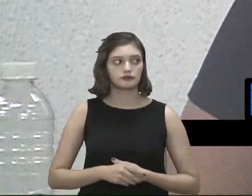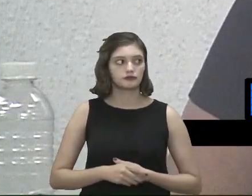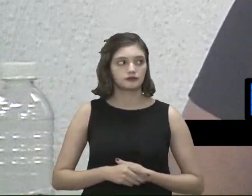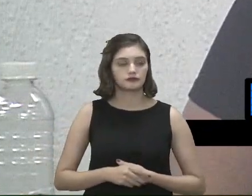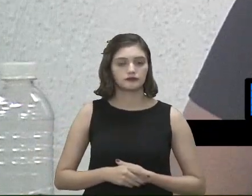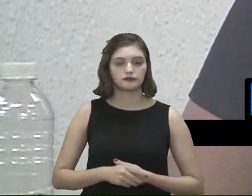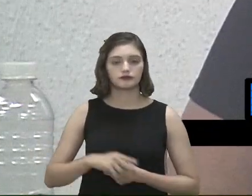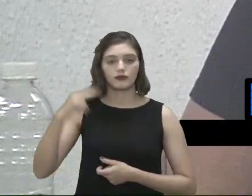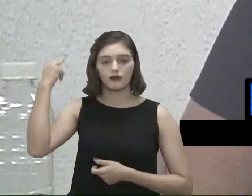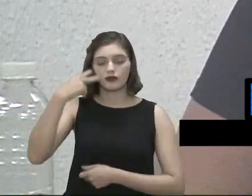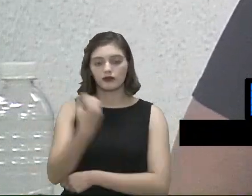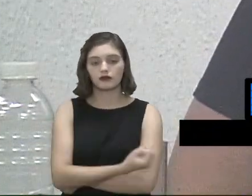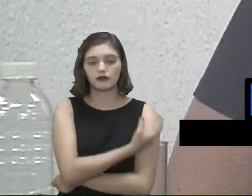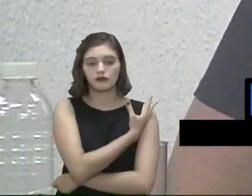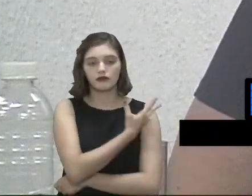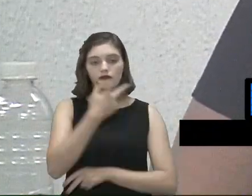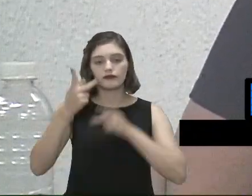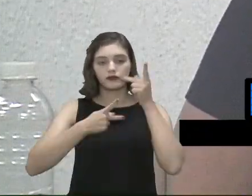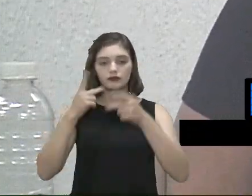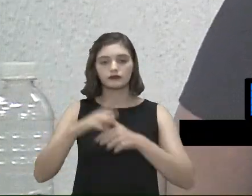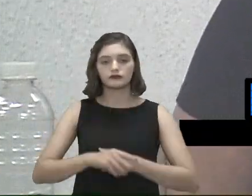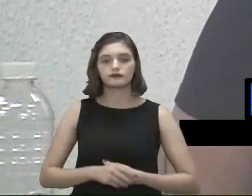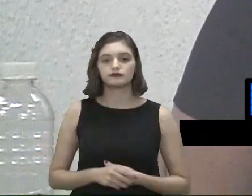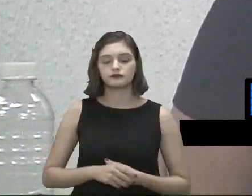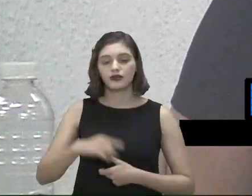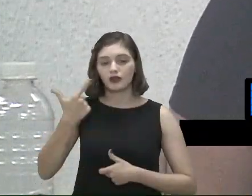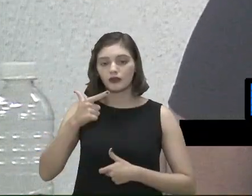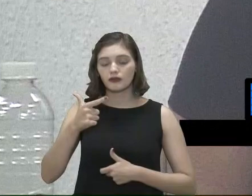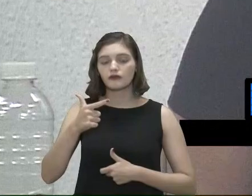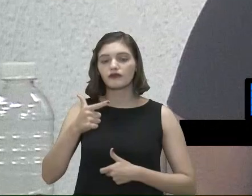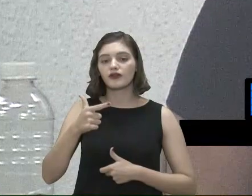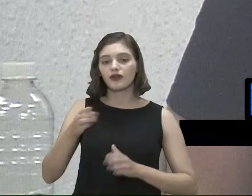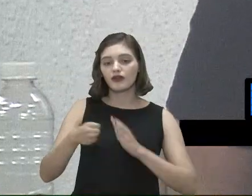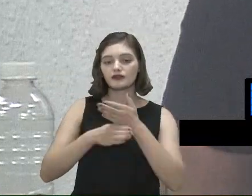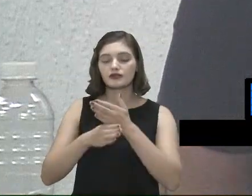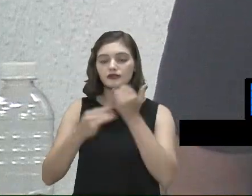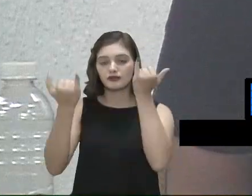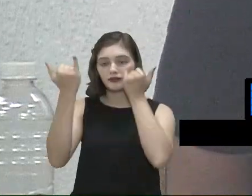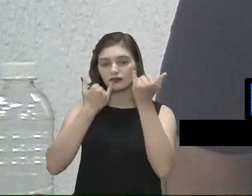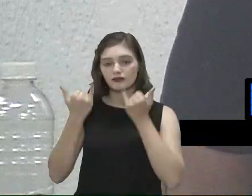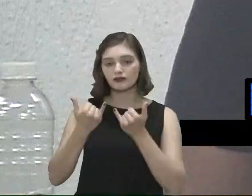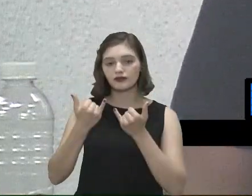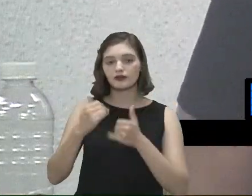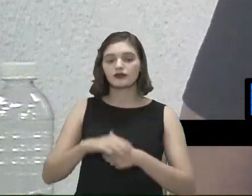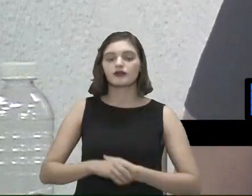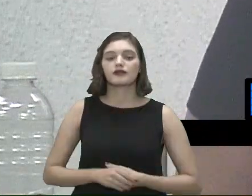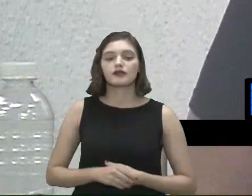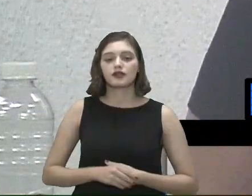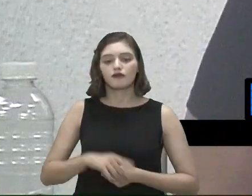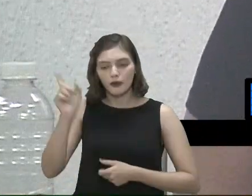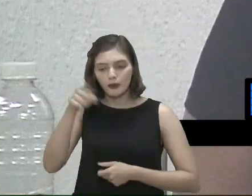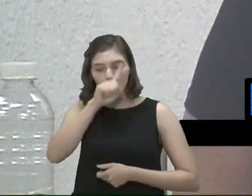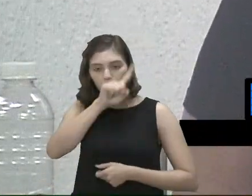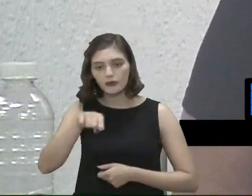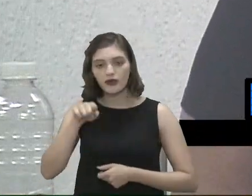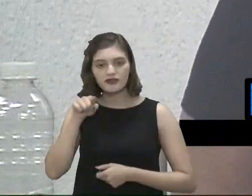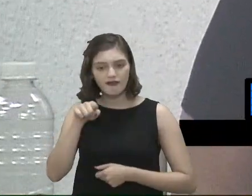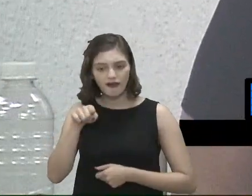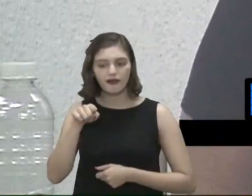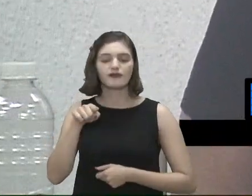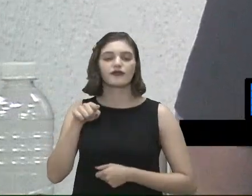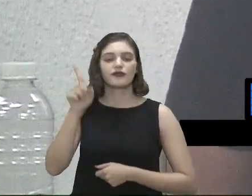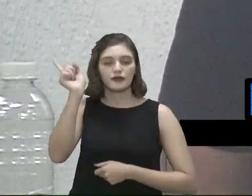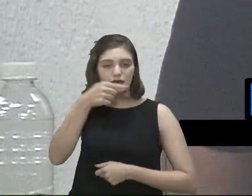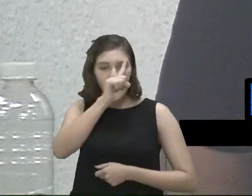A vereadora Thalita falou, né, que ela não teve o acesso à informação, que a ela foi proibida. Então, se a ela foi proibida